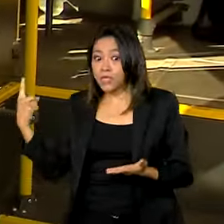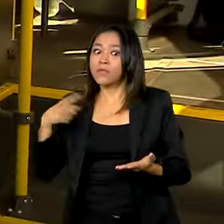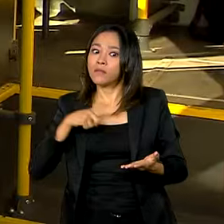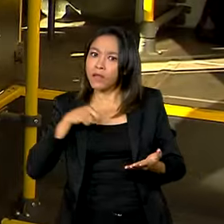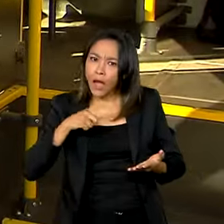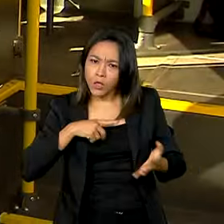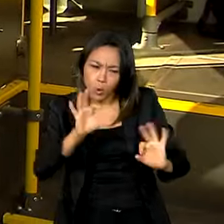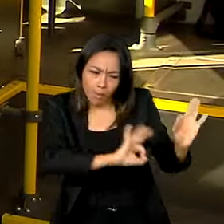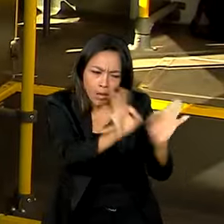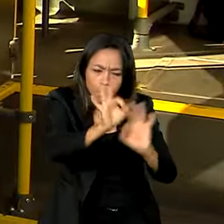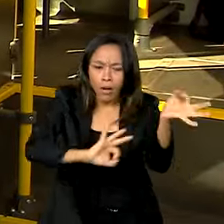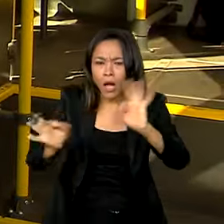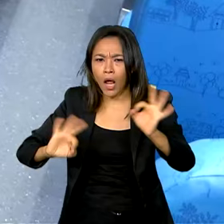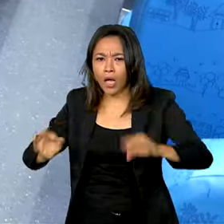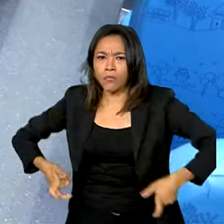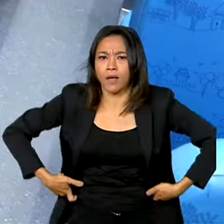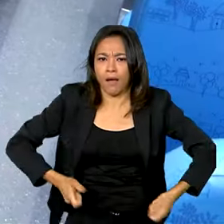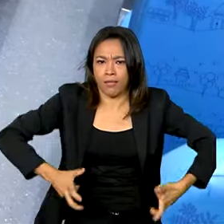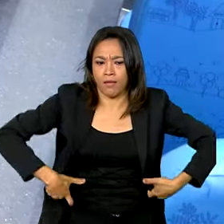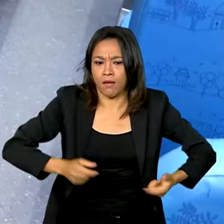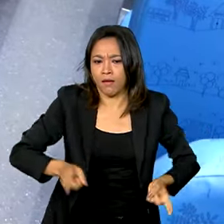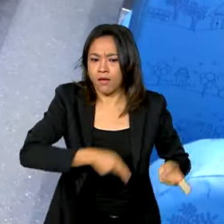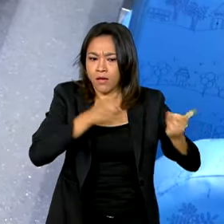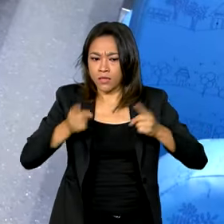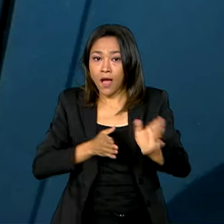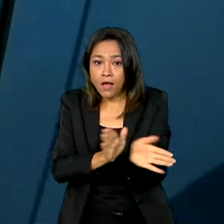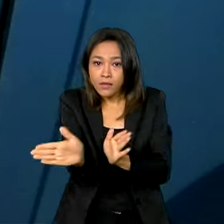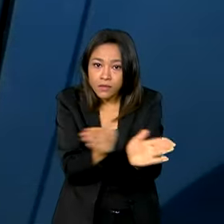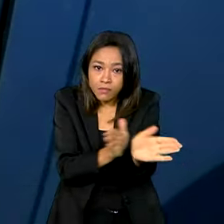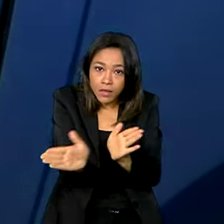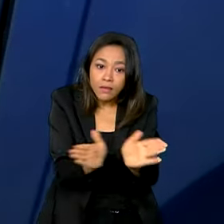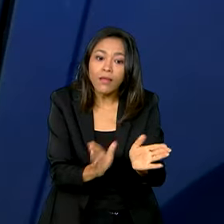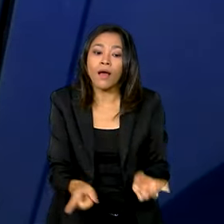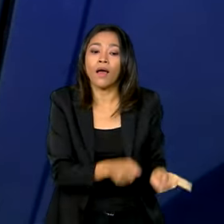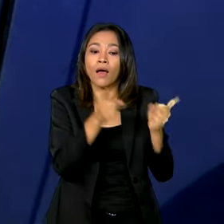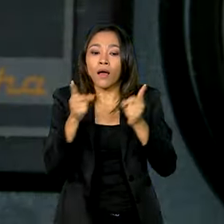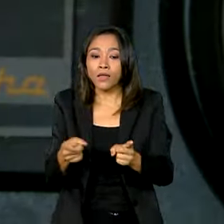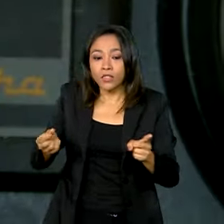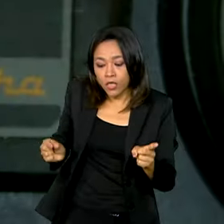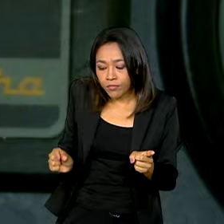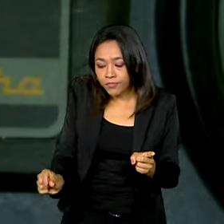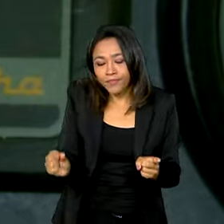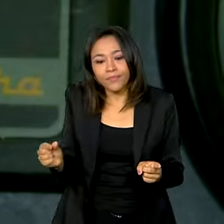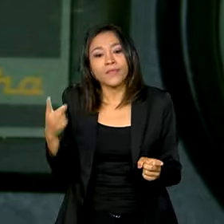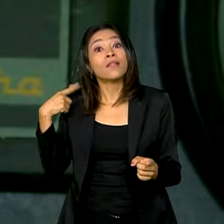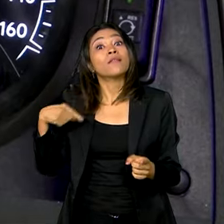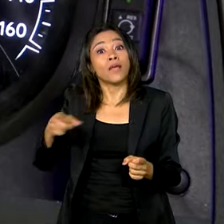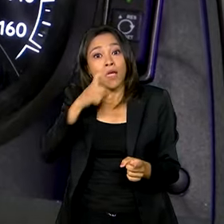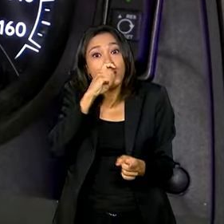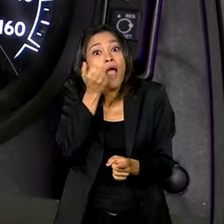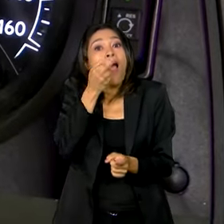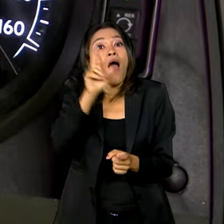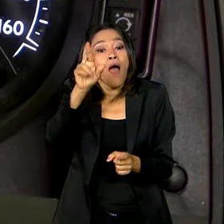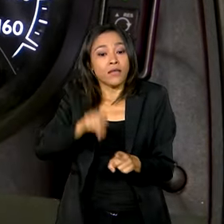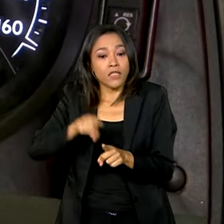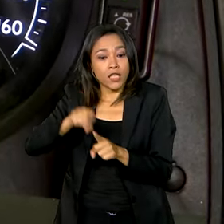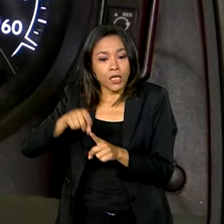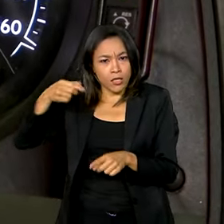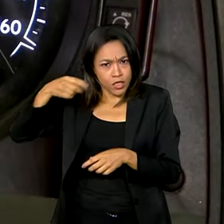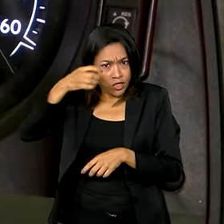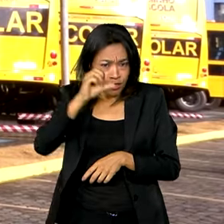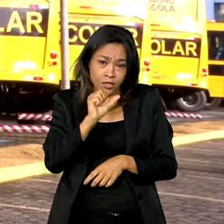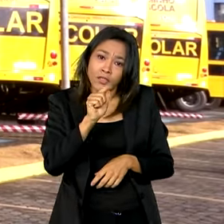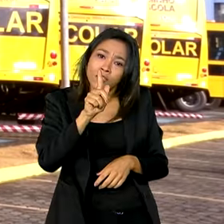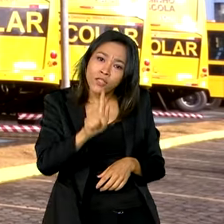com elevador para cadeirantes, poltronas acessíveis, entradas USB, ar-condicionado e rastreamento por